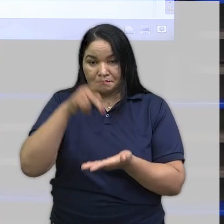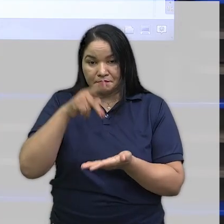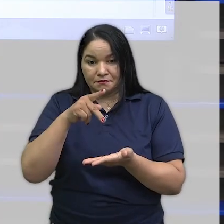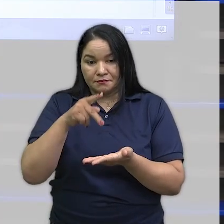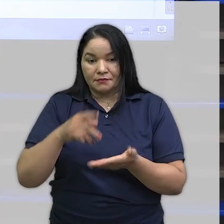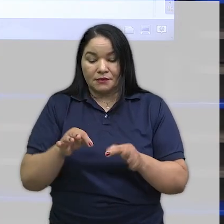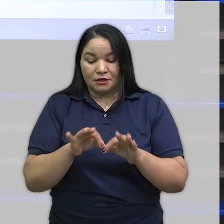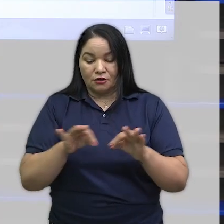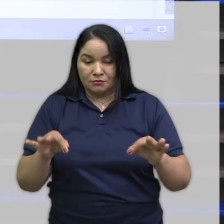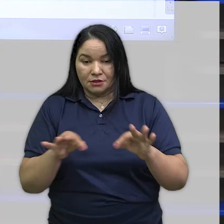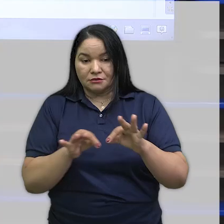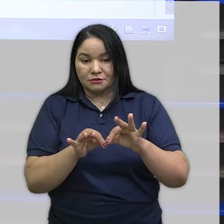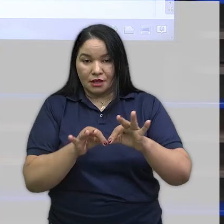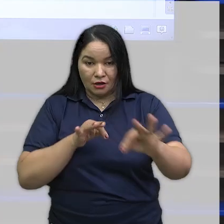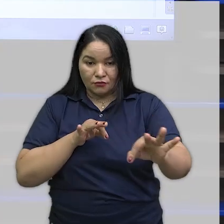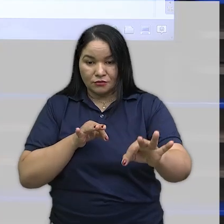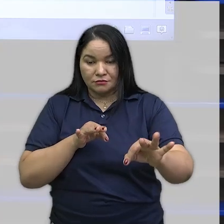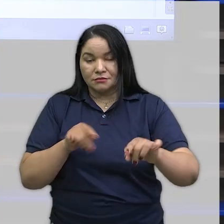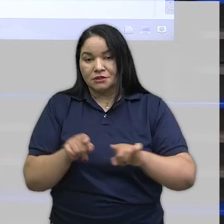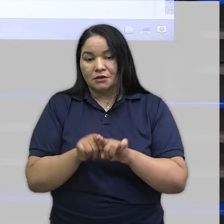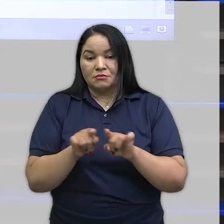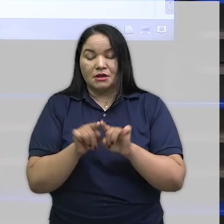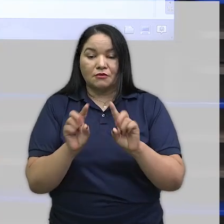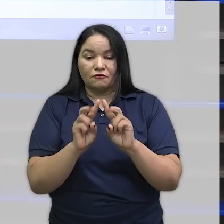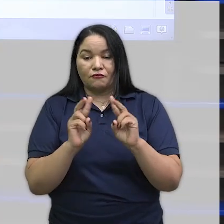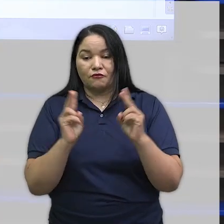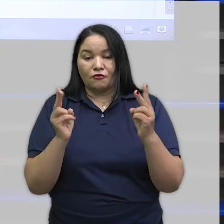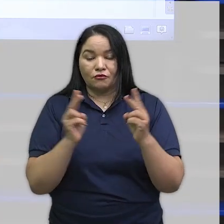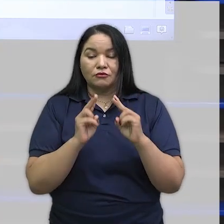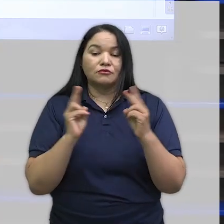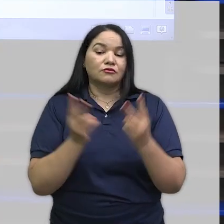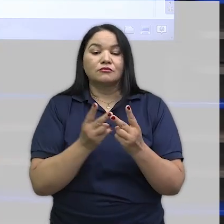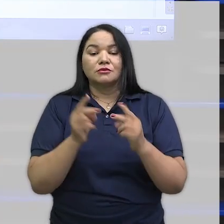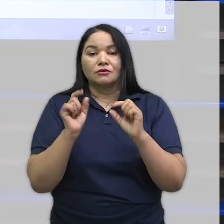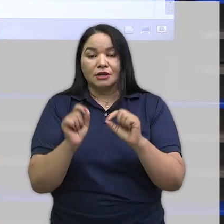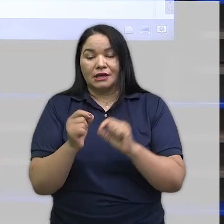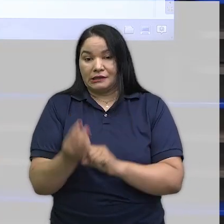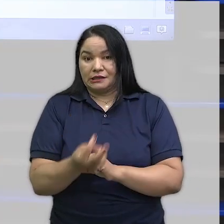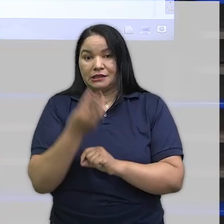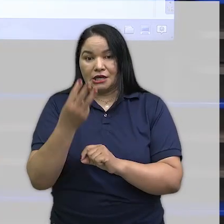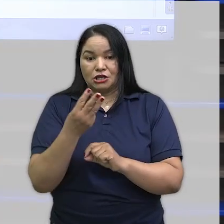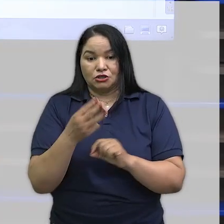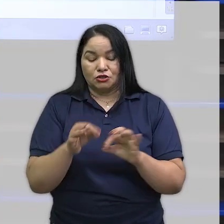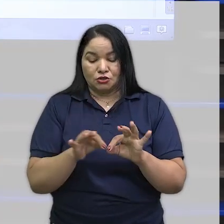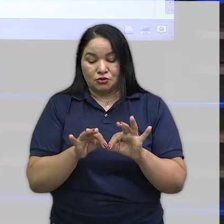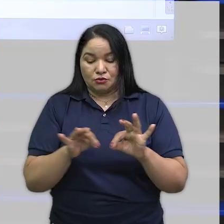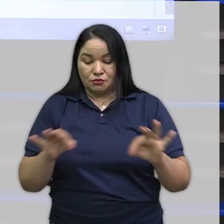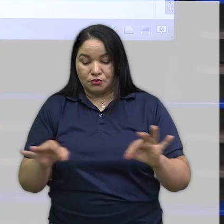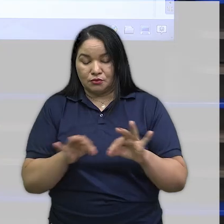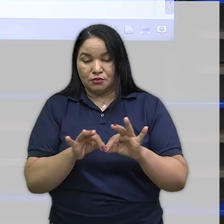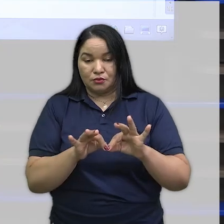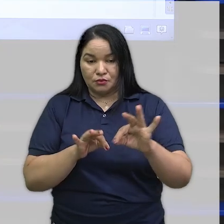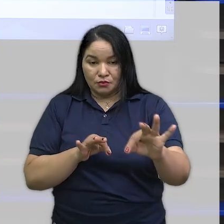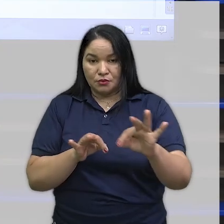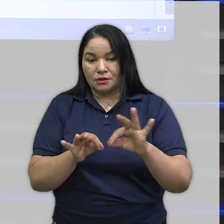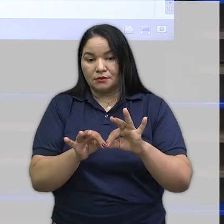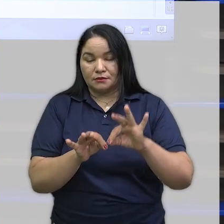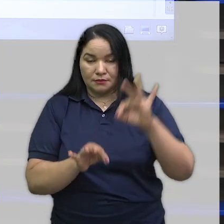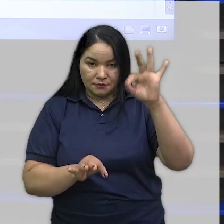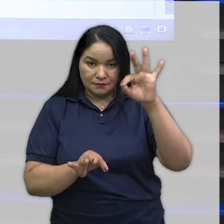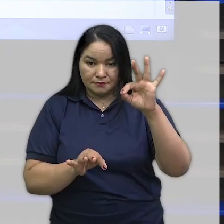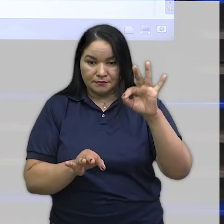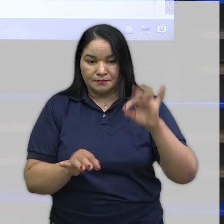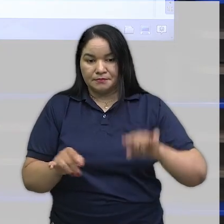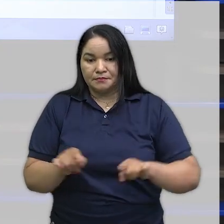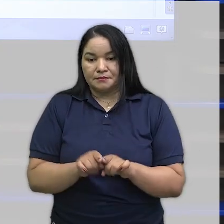polígono, ou seja, comprimento e largura. Quando eu falo em volume, eu estou ali em 3